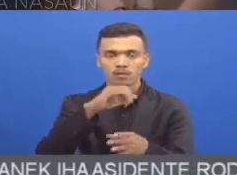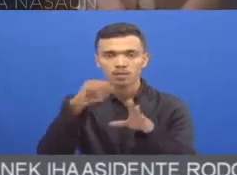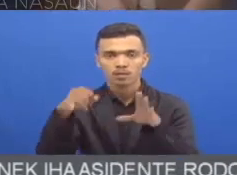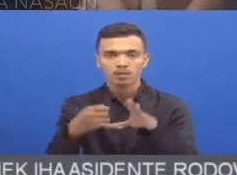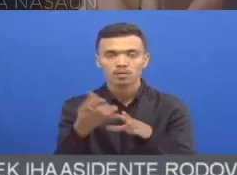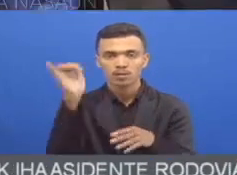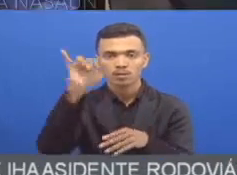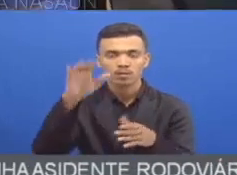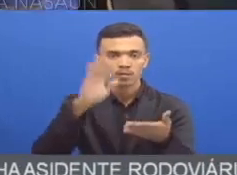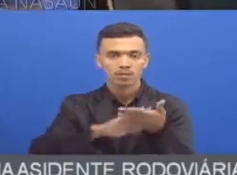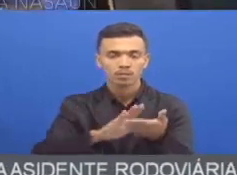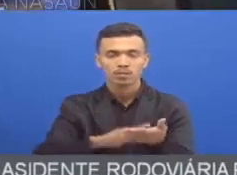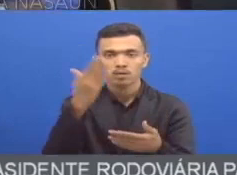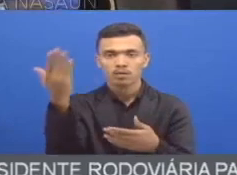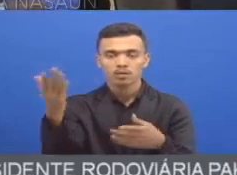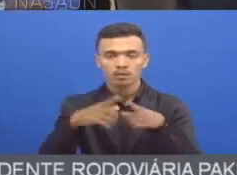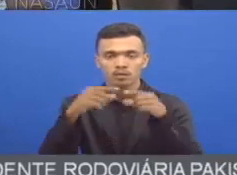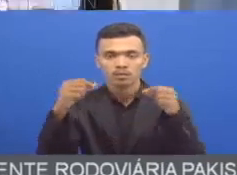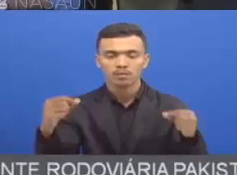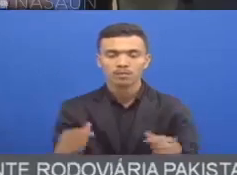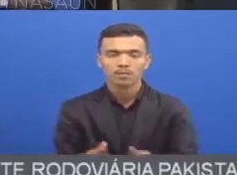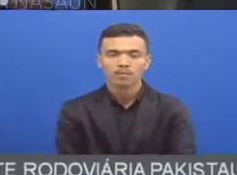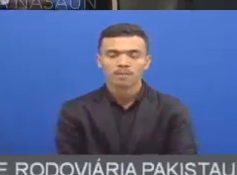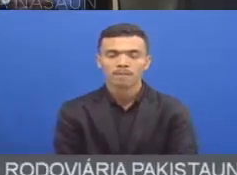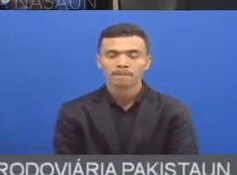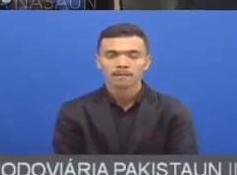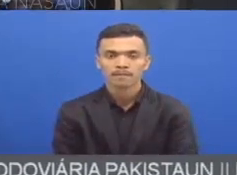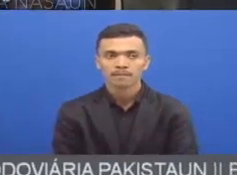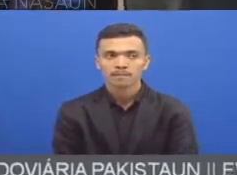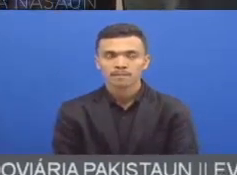sida ne estudo e Japão. Arsenio Soares, Lene Lai, RTTL.